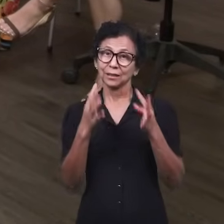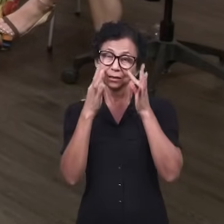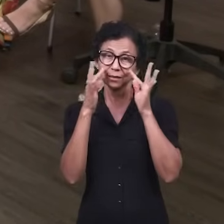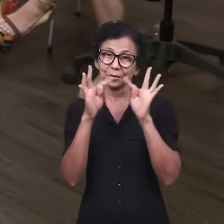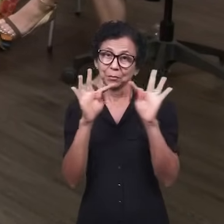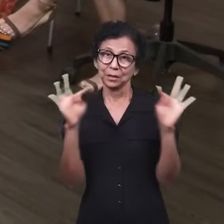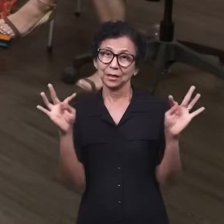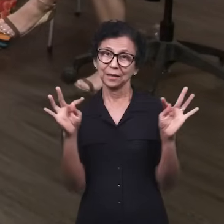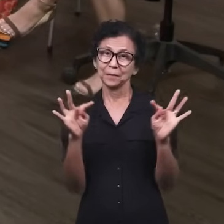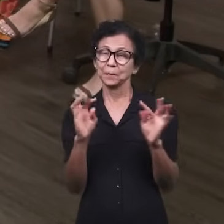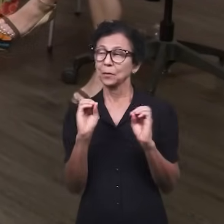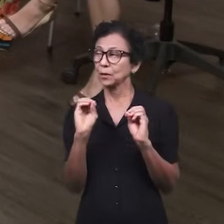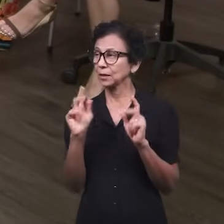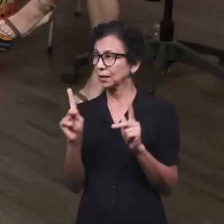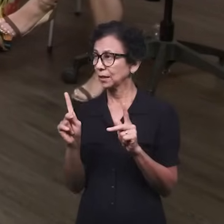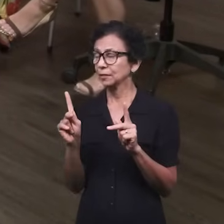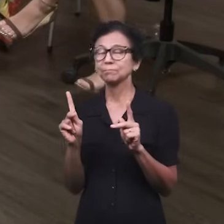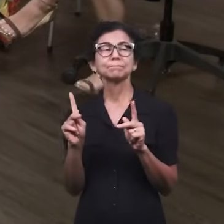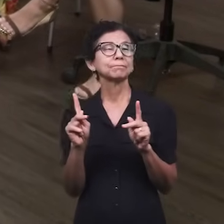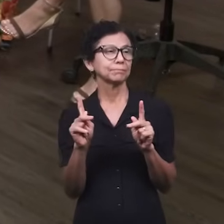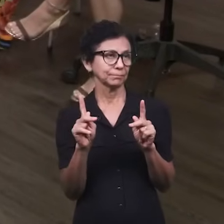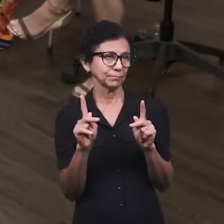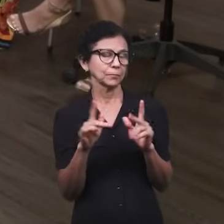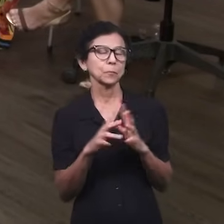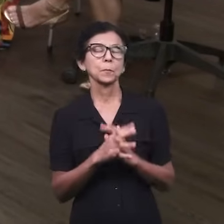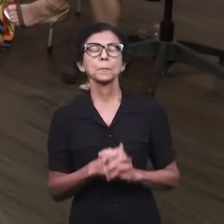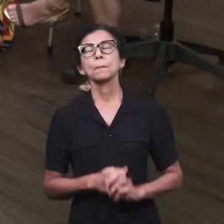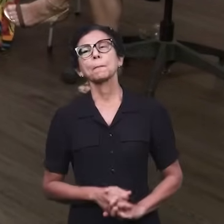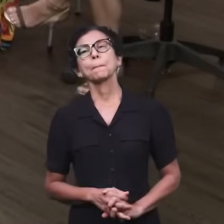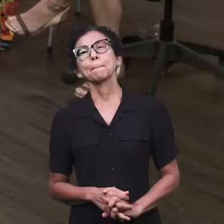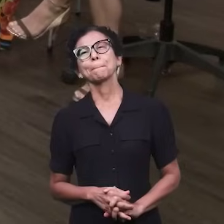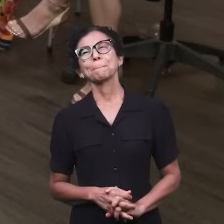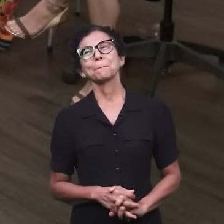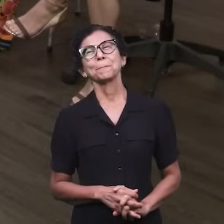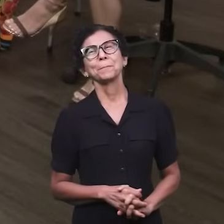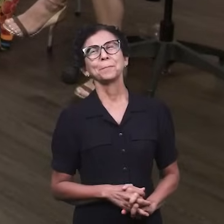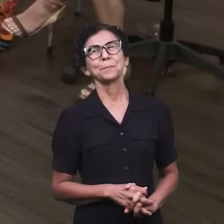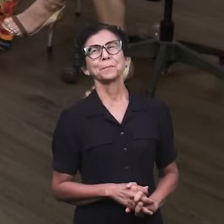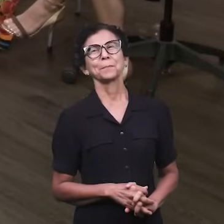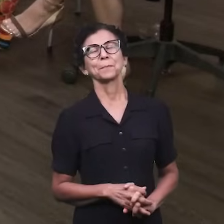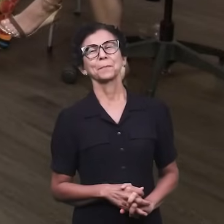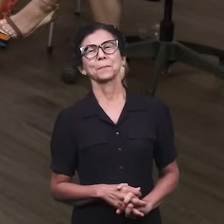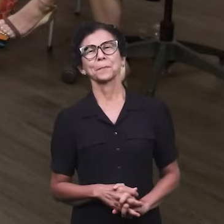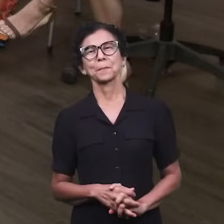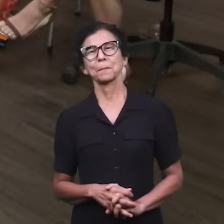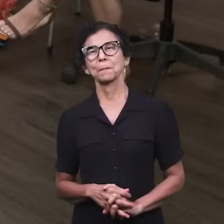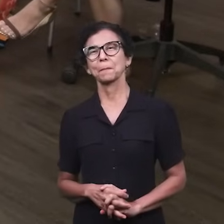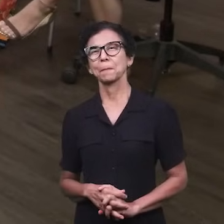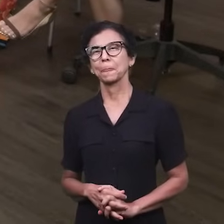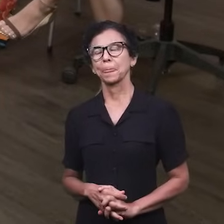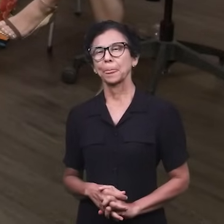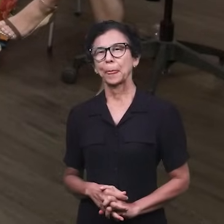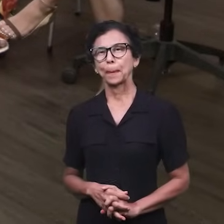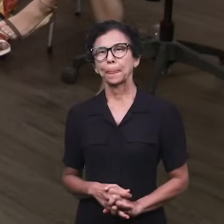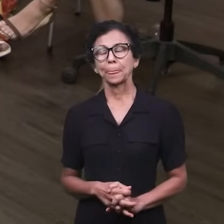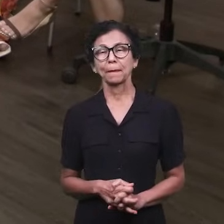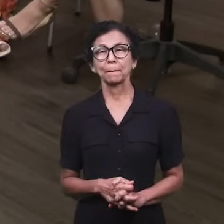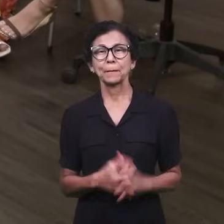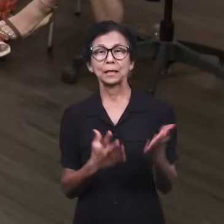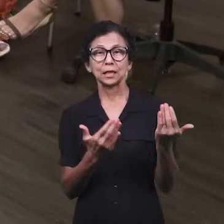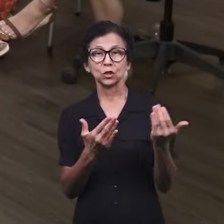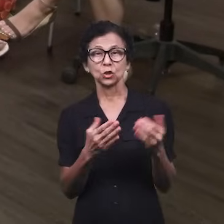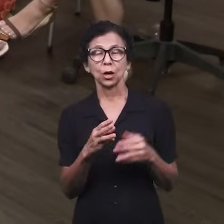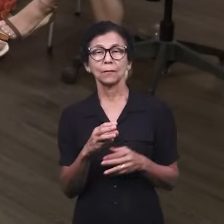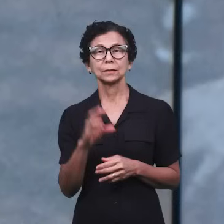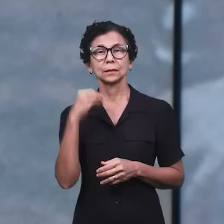respondido respondido muito bem bom a gente sempre tem a participação de jovens eh que enviam para nós